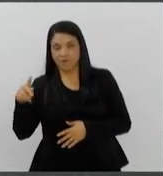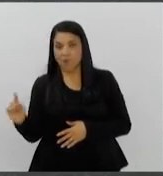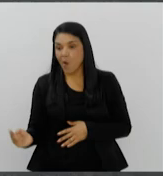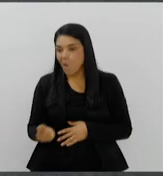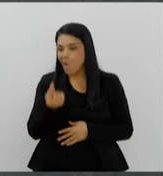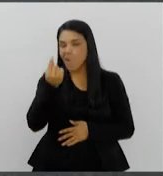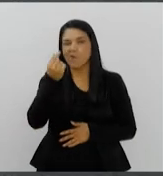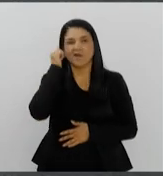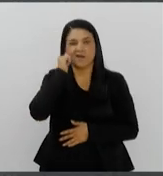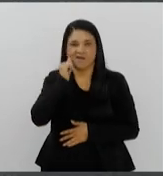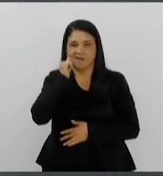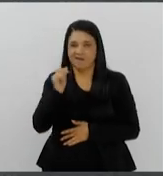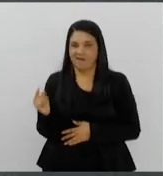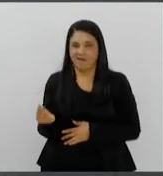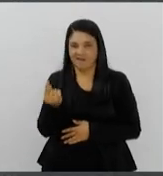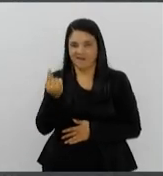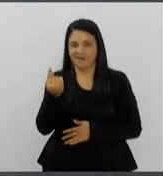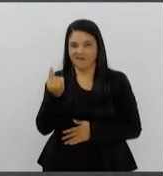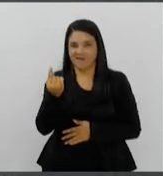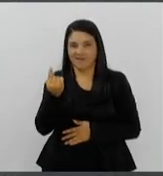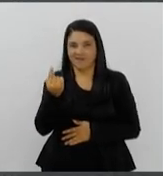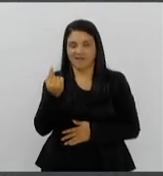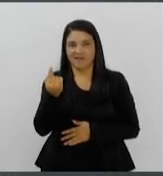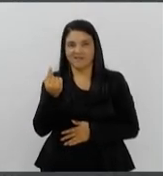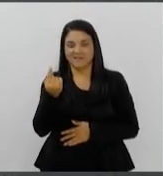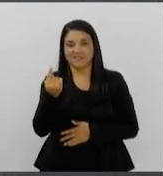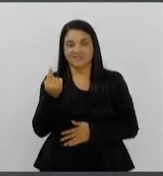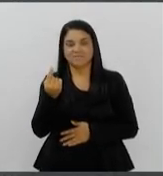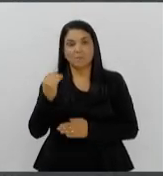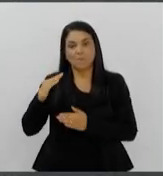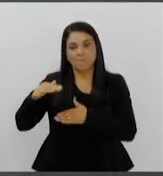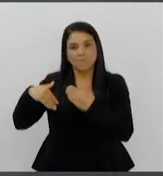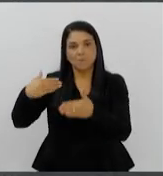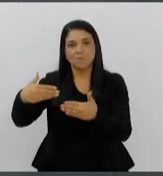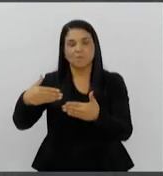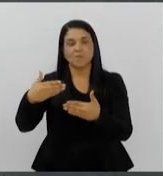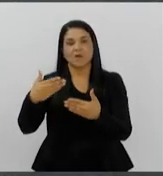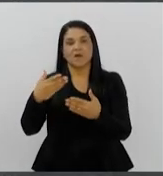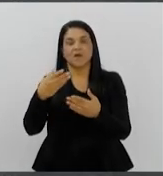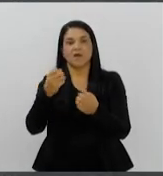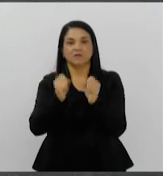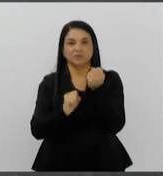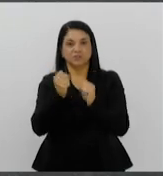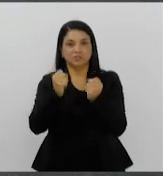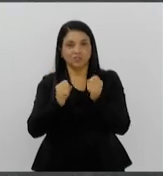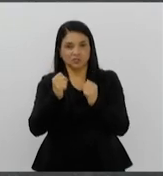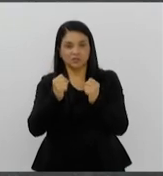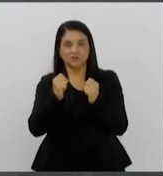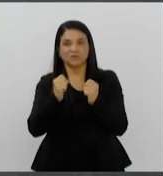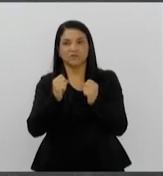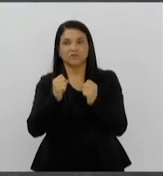única em que esse procedimento administrativo já se tornou uma sindicância. Muito embora